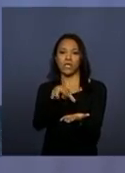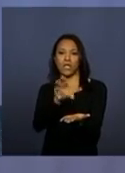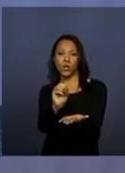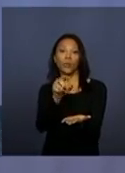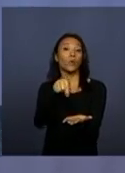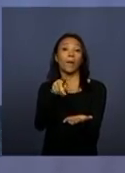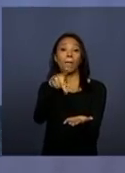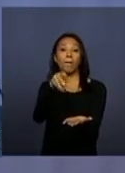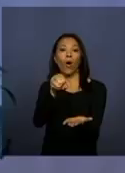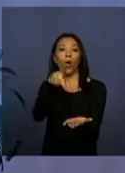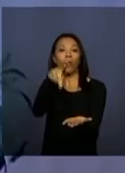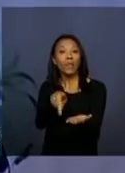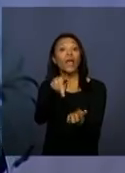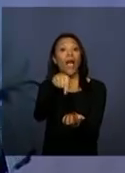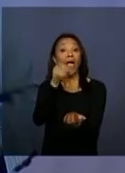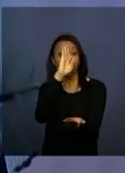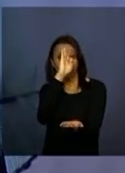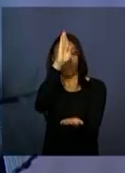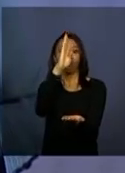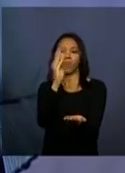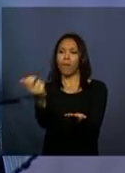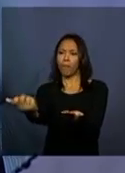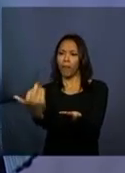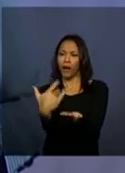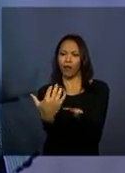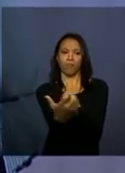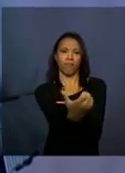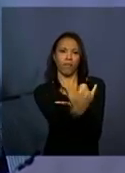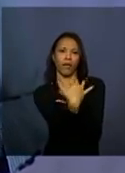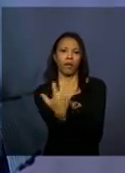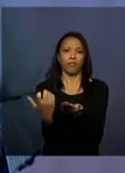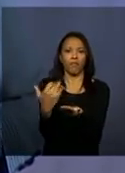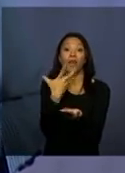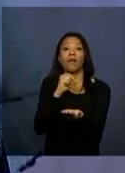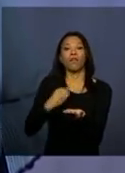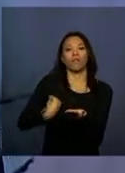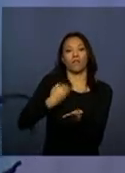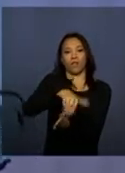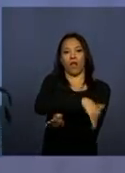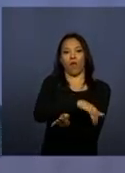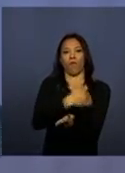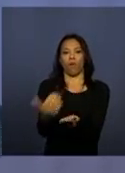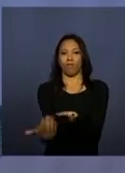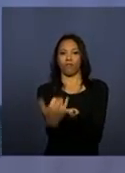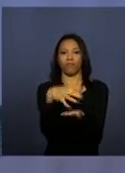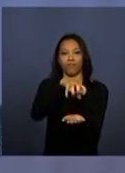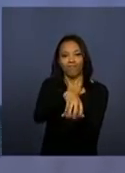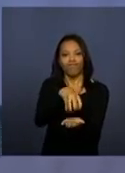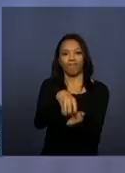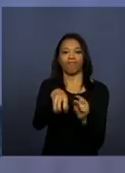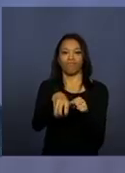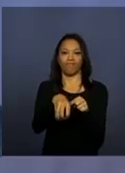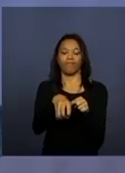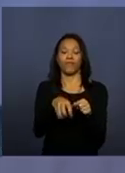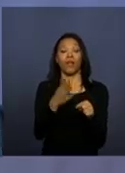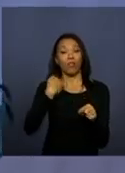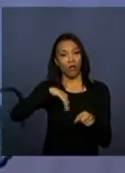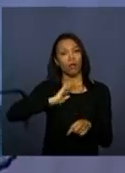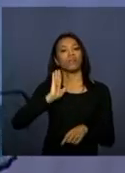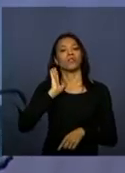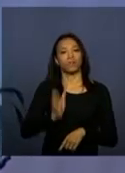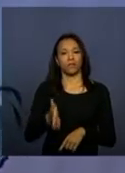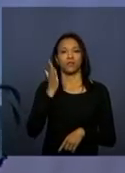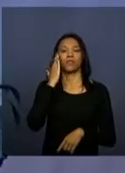que são centros de referência especializada da população de rua. Nós